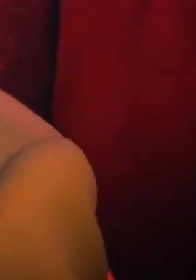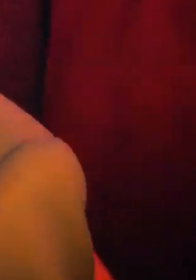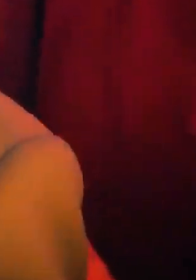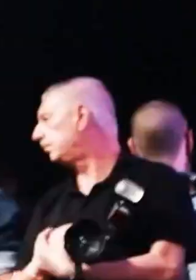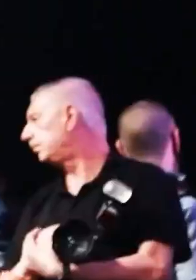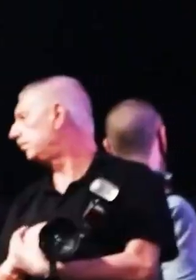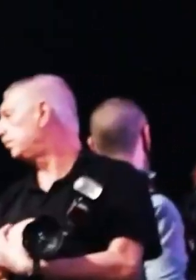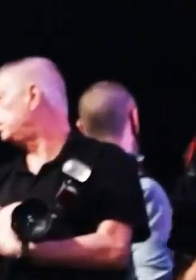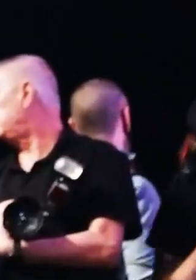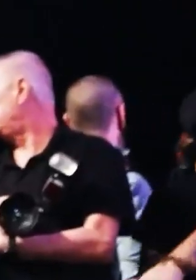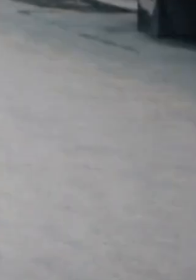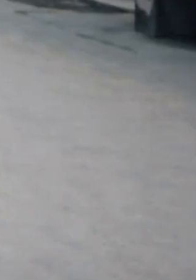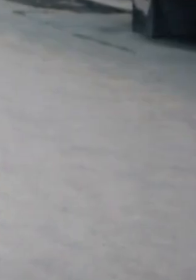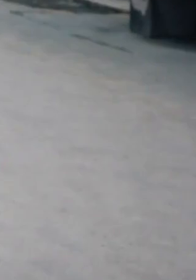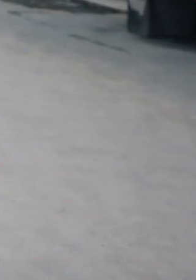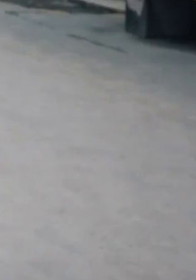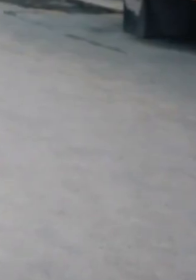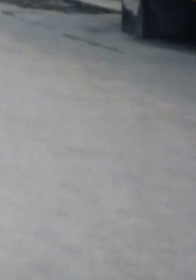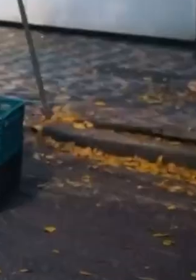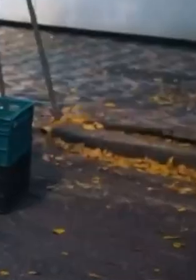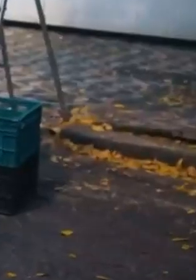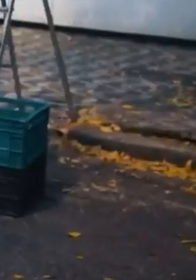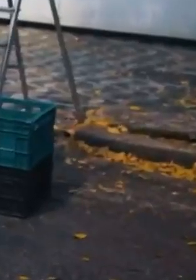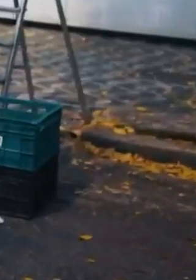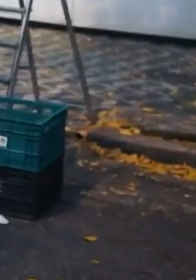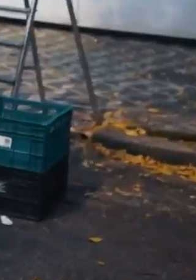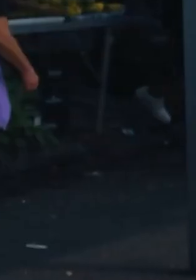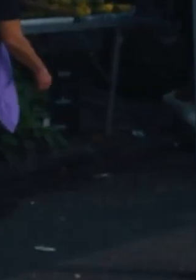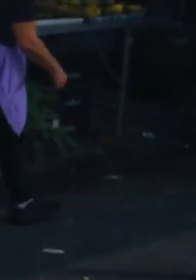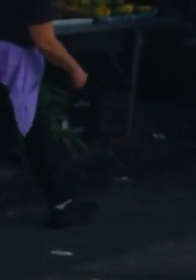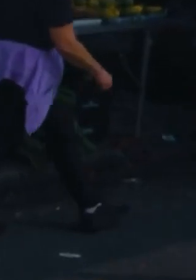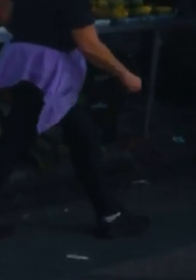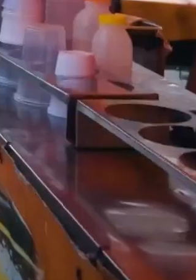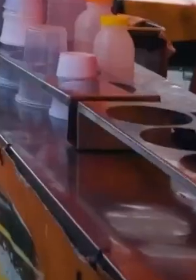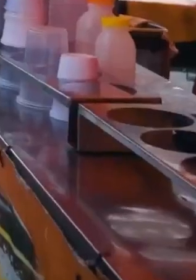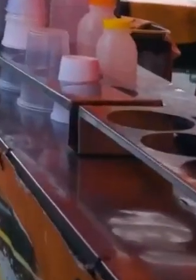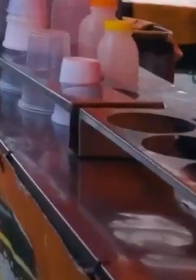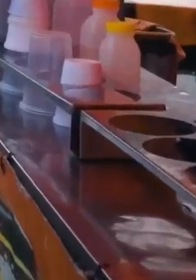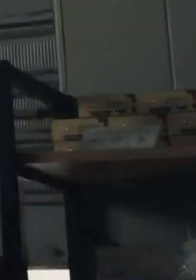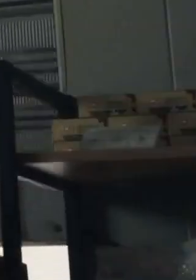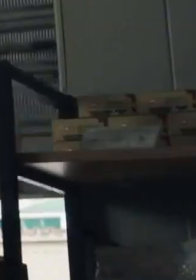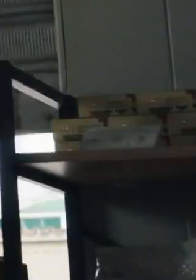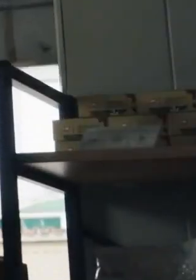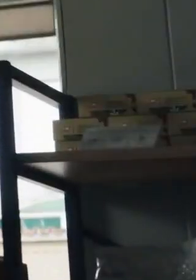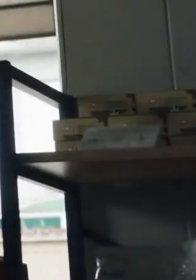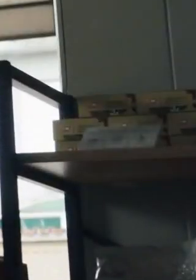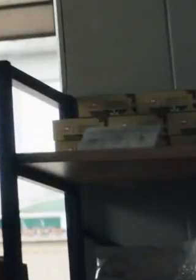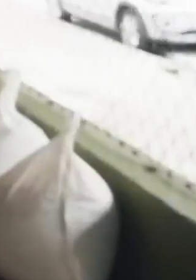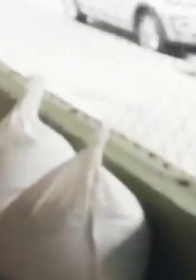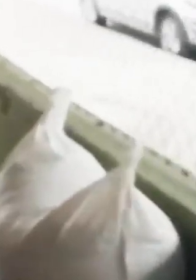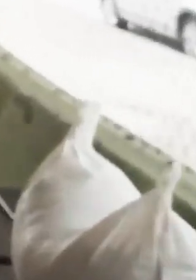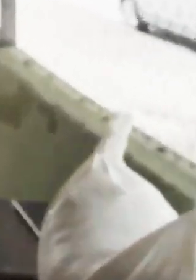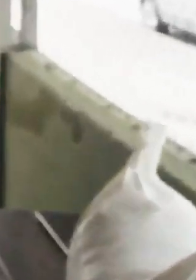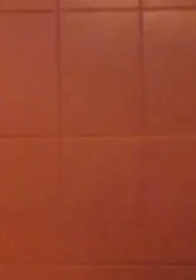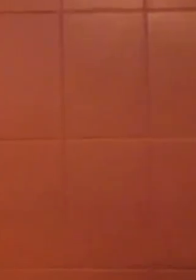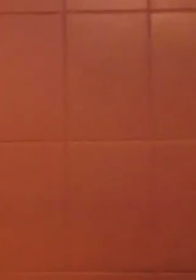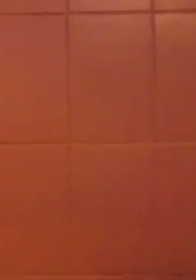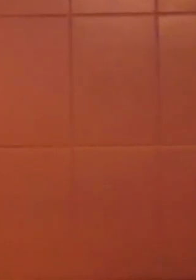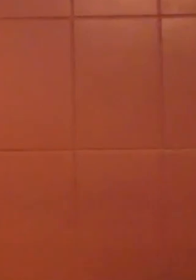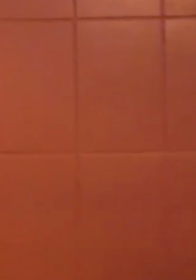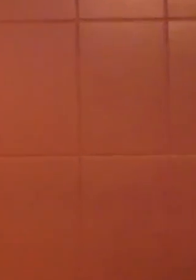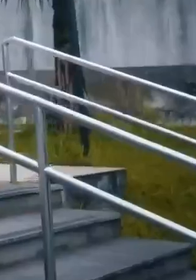Competência você já conhece. Santos mais forte com Lula e com Thelma. Progresso pra nós.